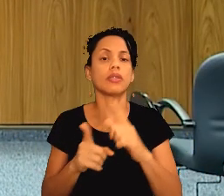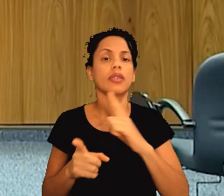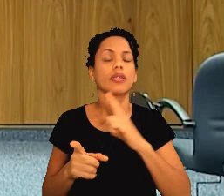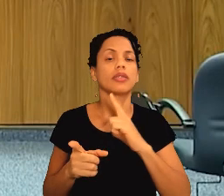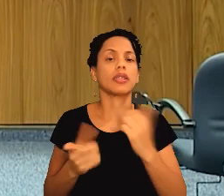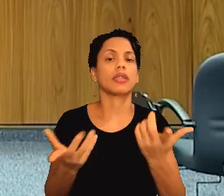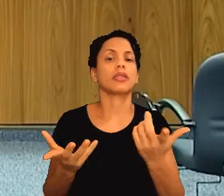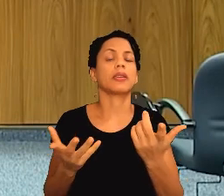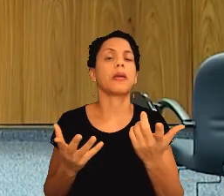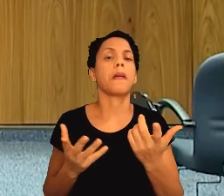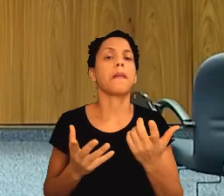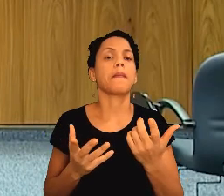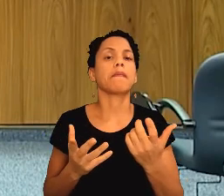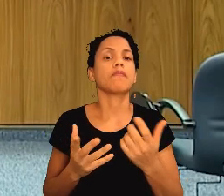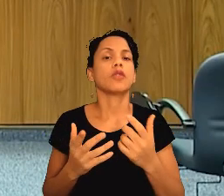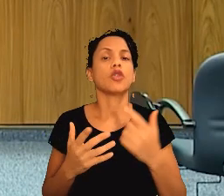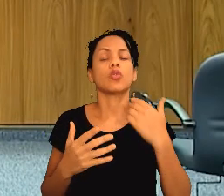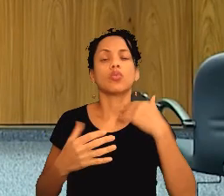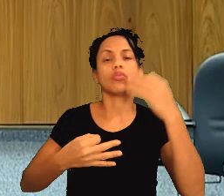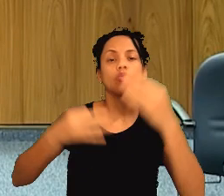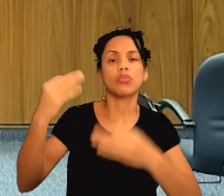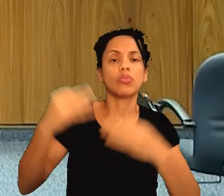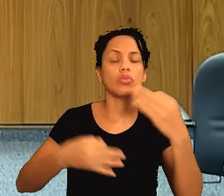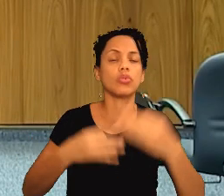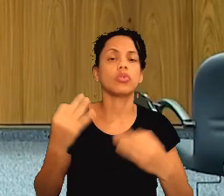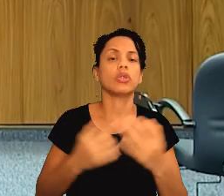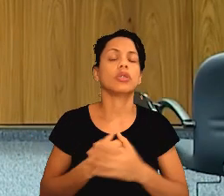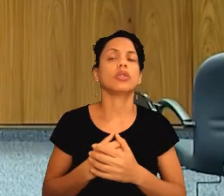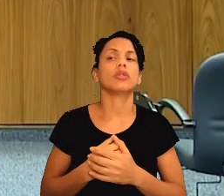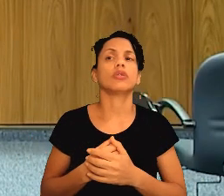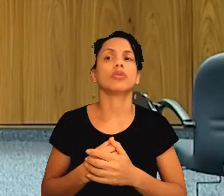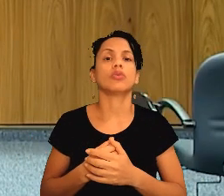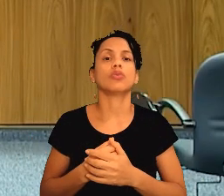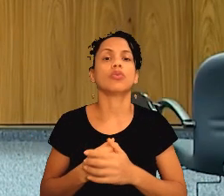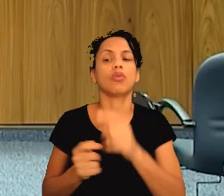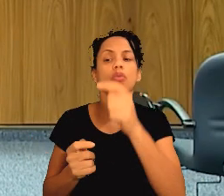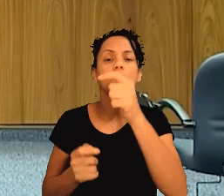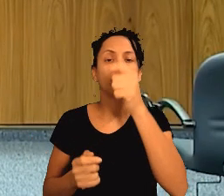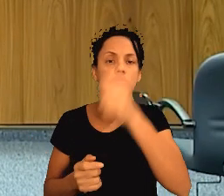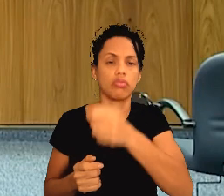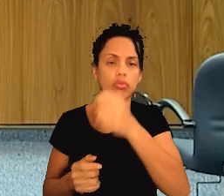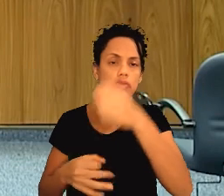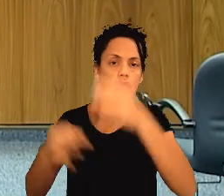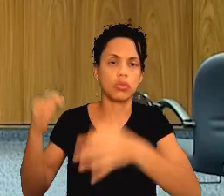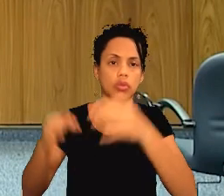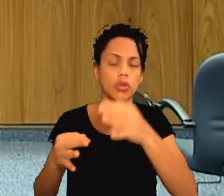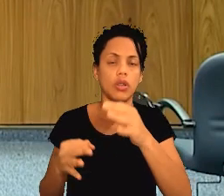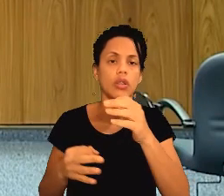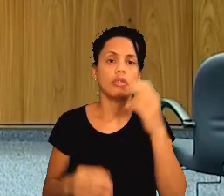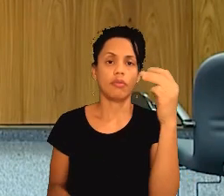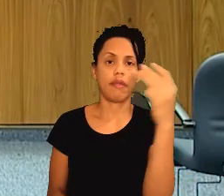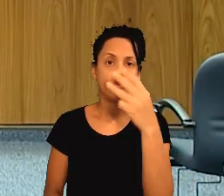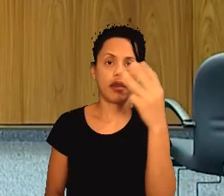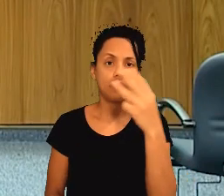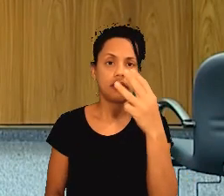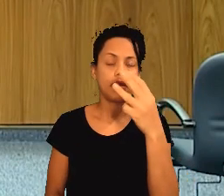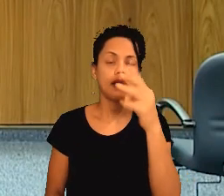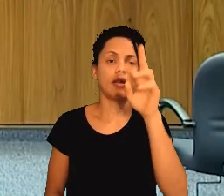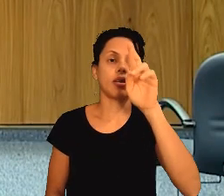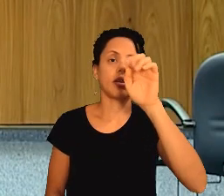questão indígena, que os juízes do Tribunal Regional Federal da Terceira Região